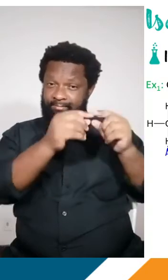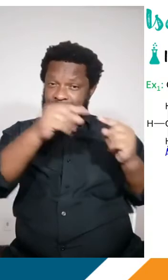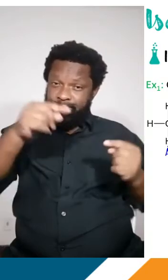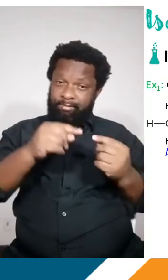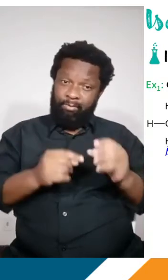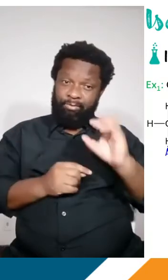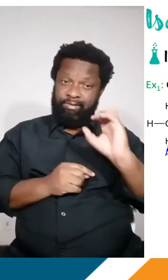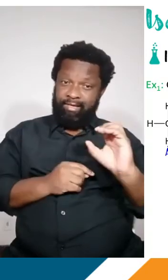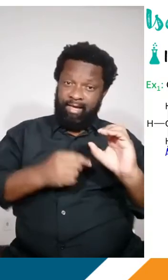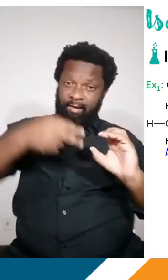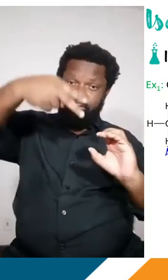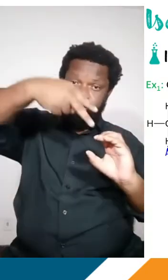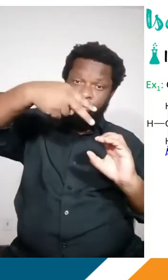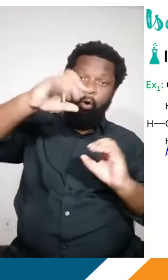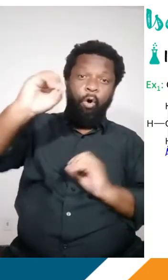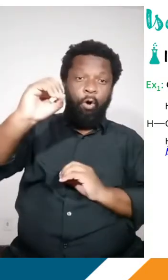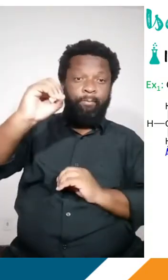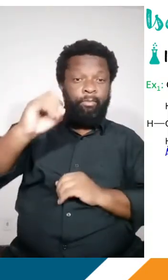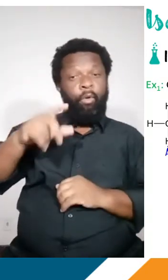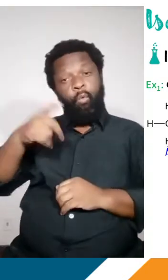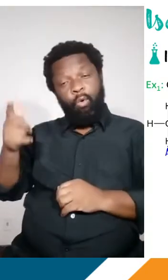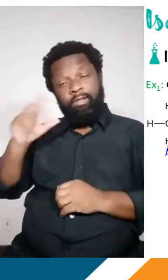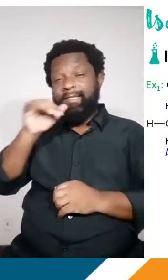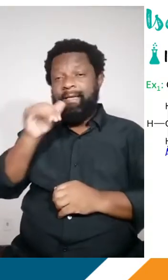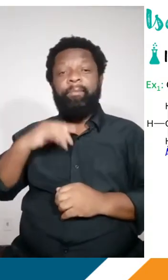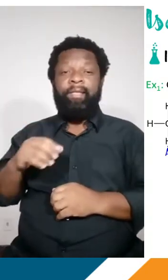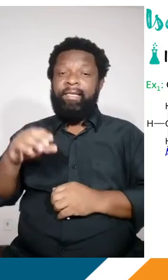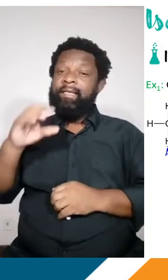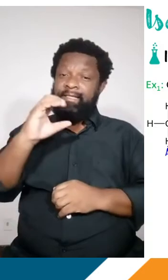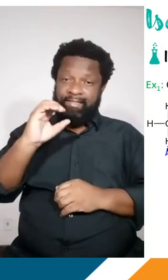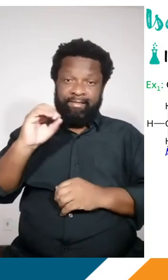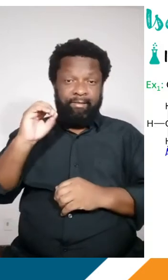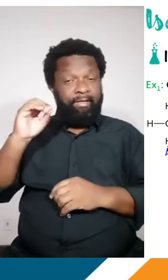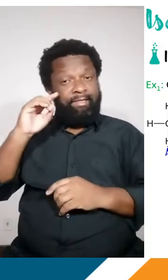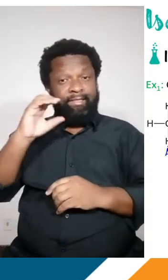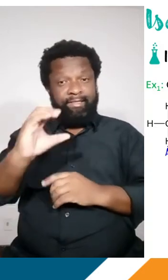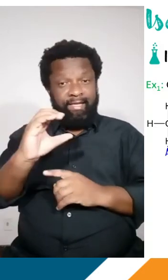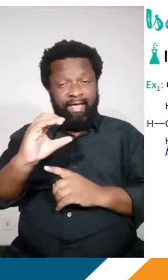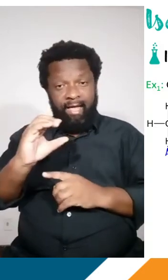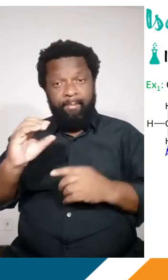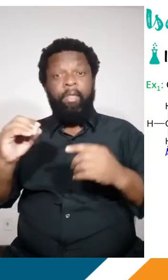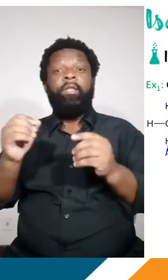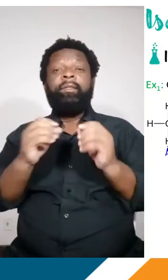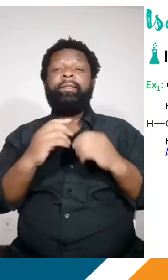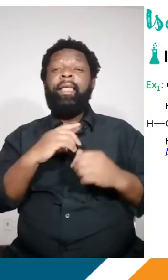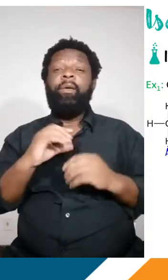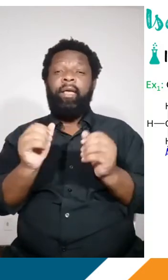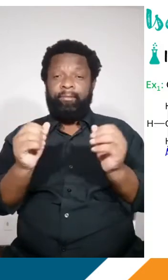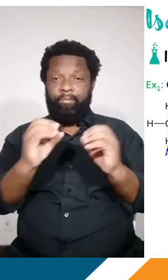ponta, enquanto aqui eu também tenho C-O, mas esse C-O está